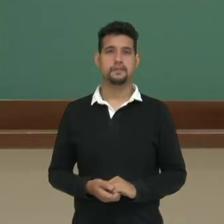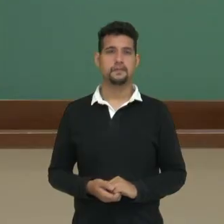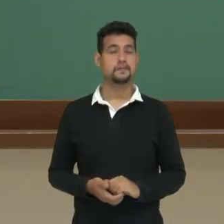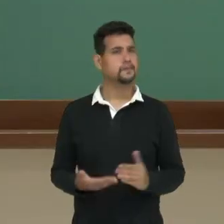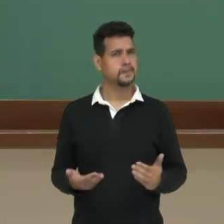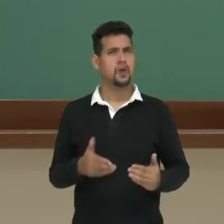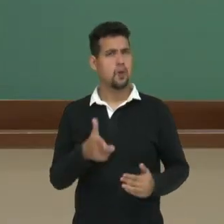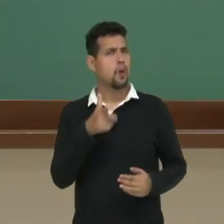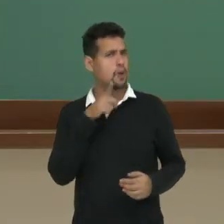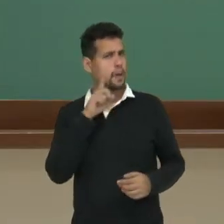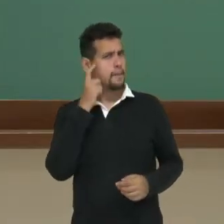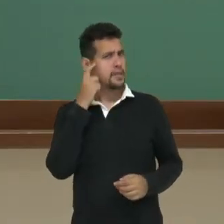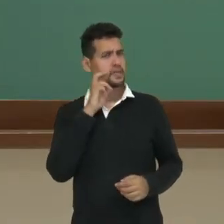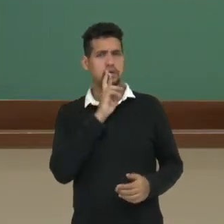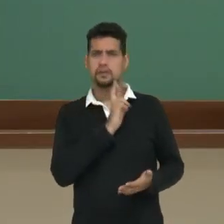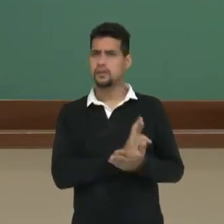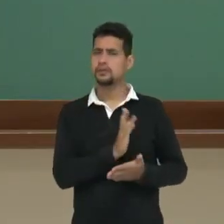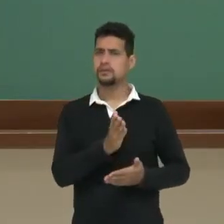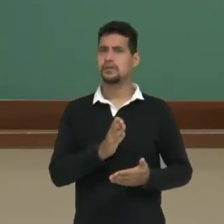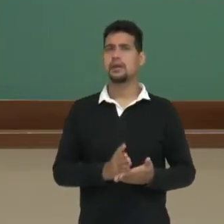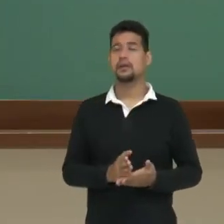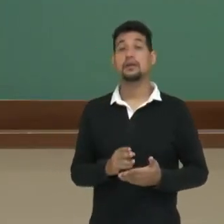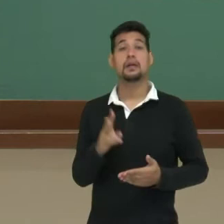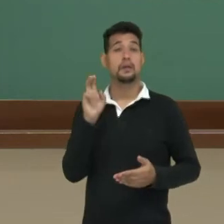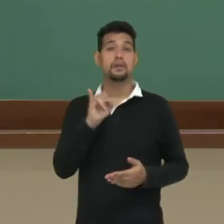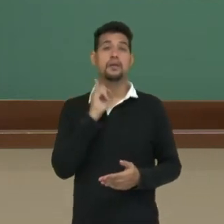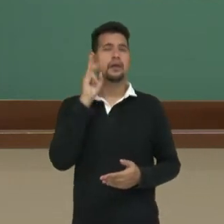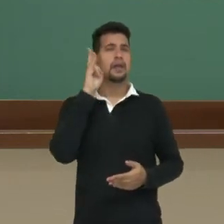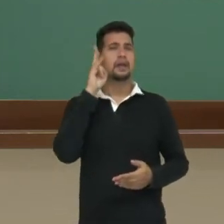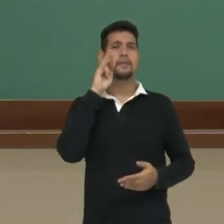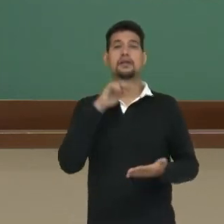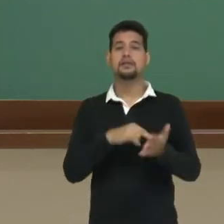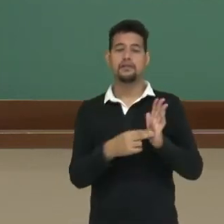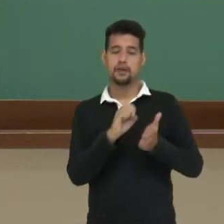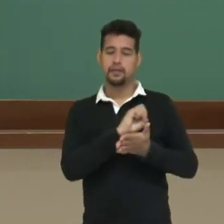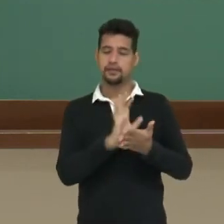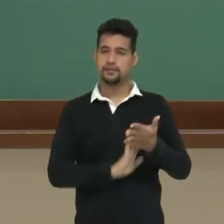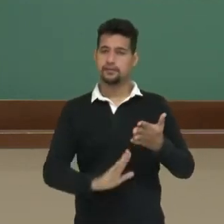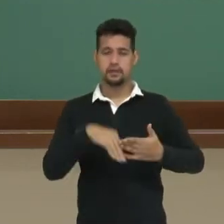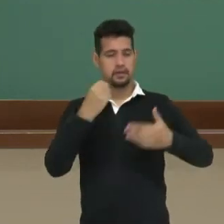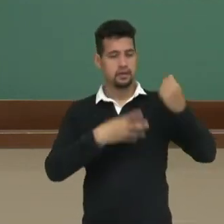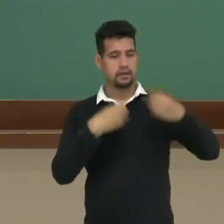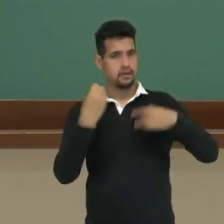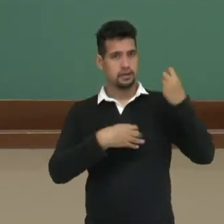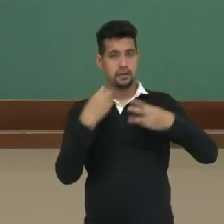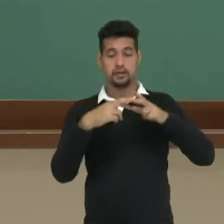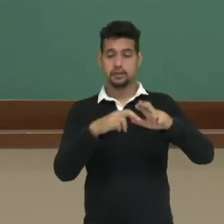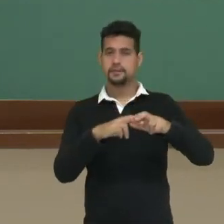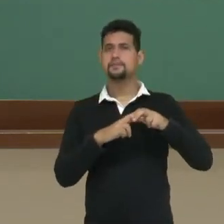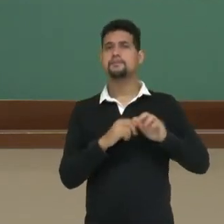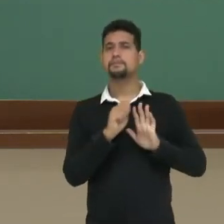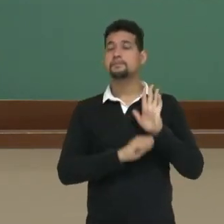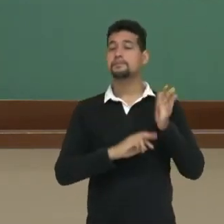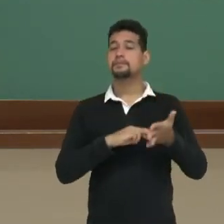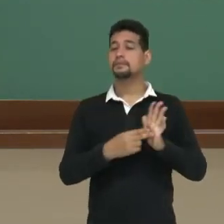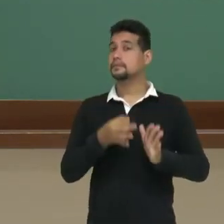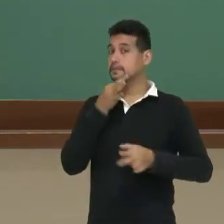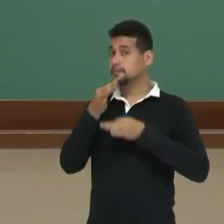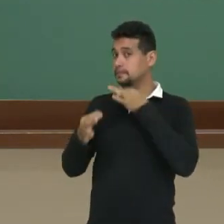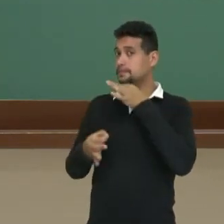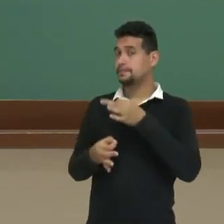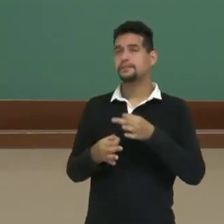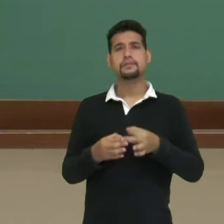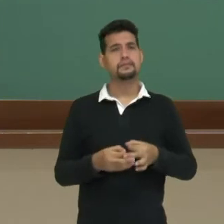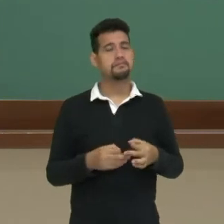Então, alunos, conseguiram pensar numa resposta? Vamos lembrar a vocês que esse aqui é um exercício discursivo, portanto, meu texto é uma sugestão. Seu texto não precisa